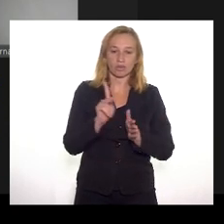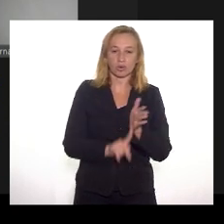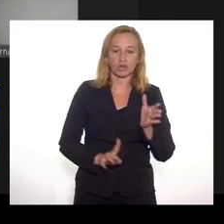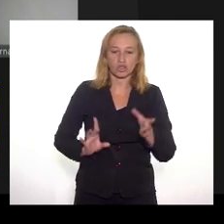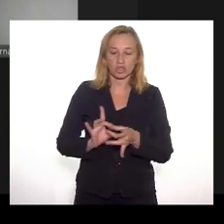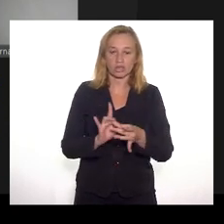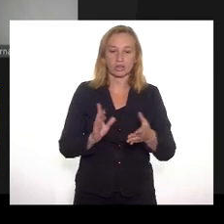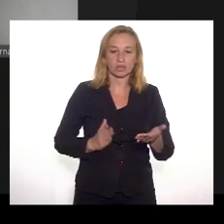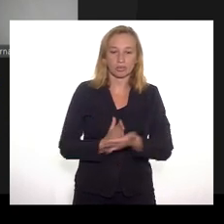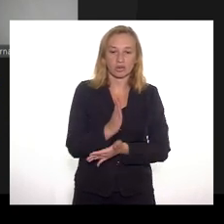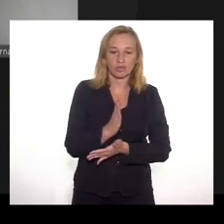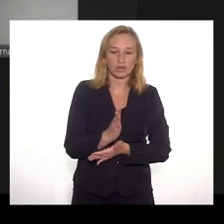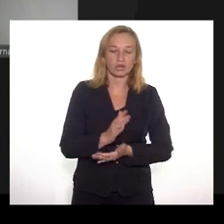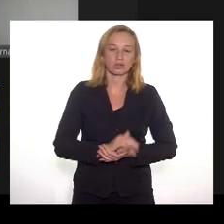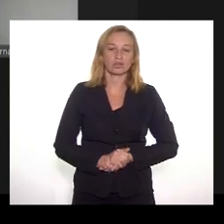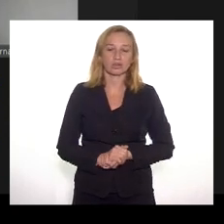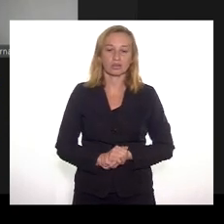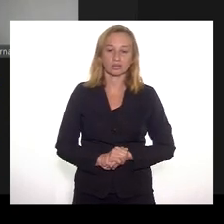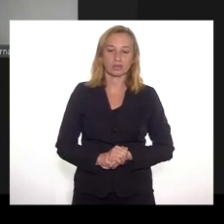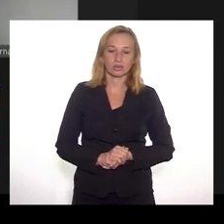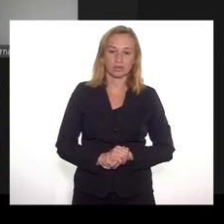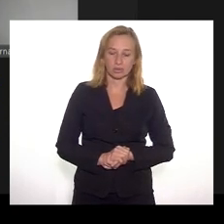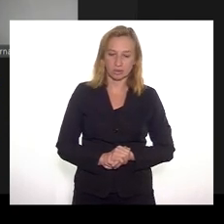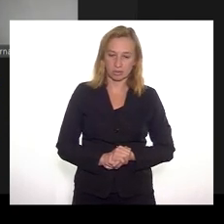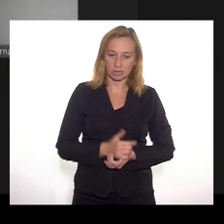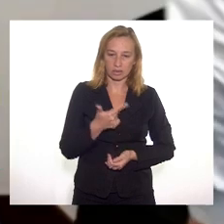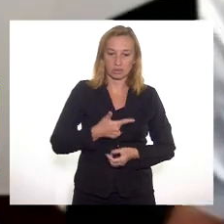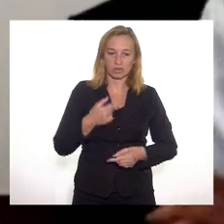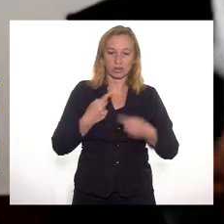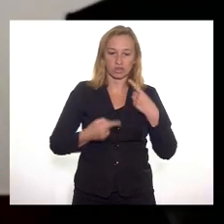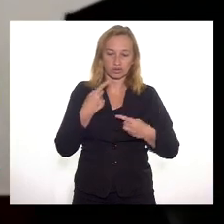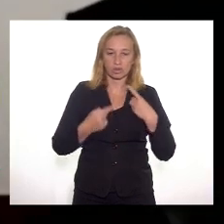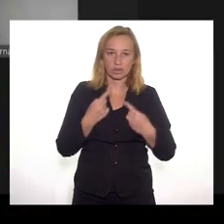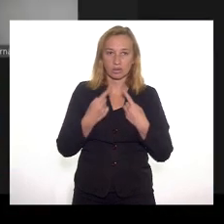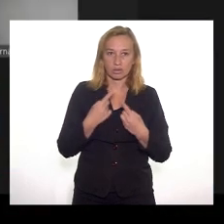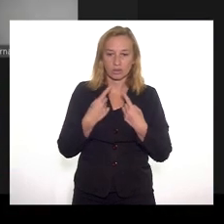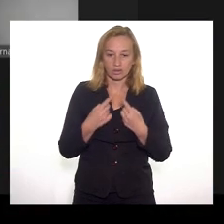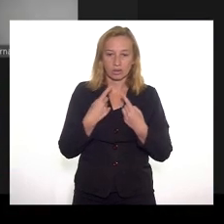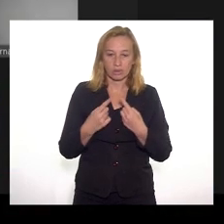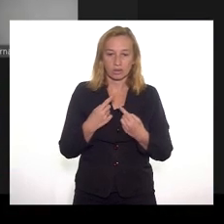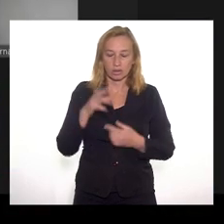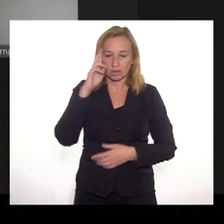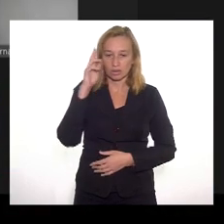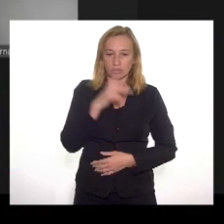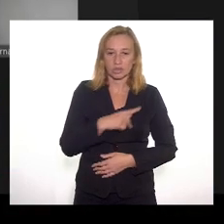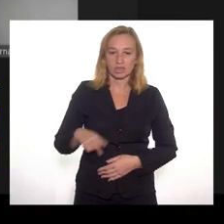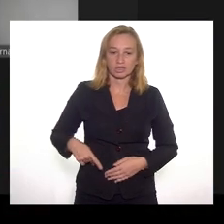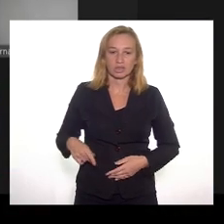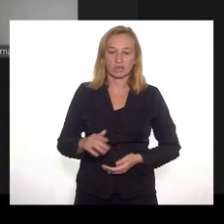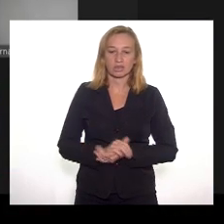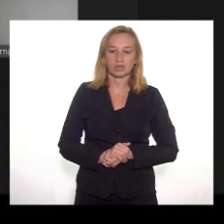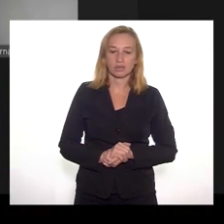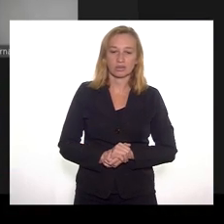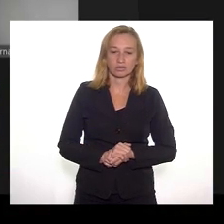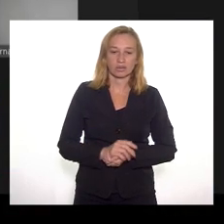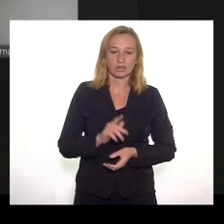estão, aprovado. Vai a redação do vencido para a segunda discussão. Em discussão única, o projeto de resolução. Declaração de voto,